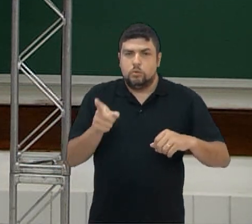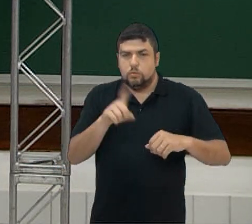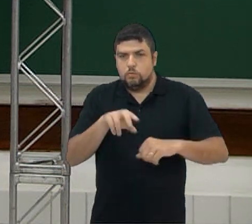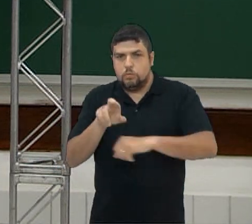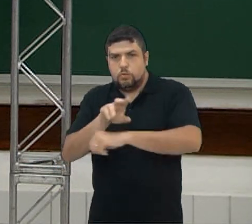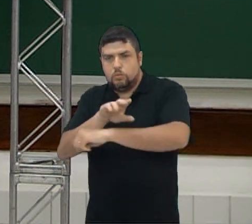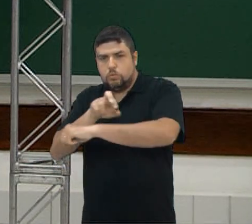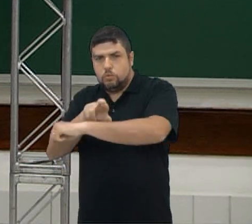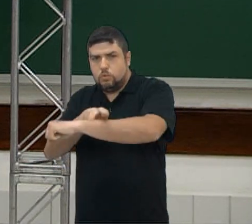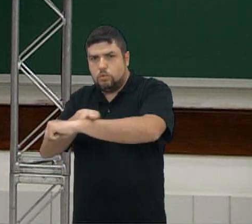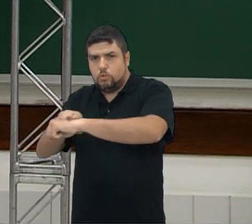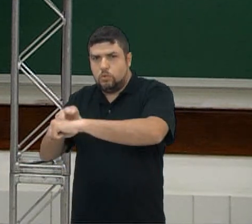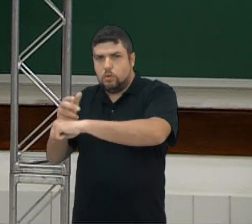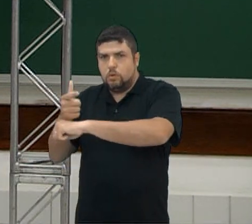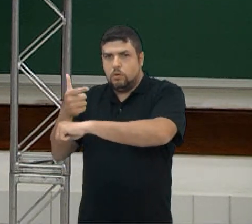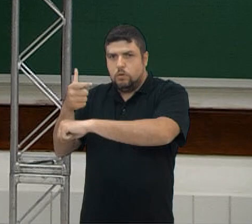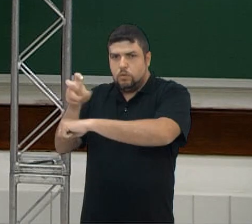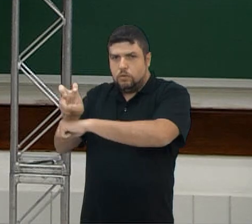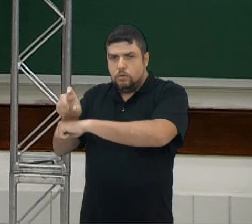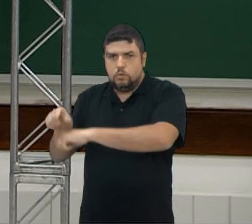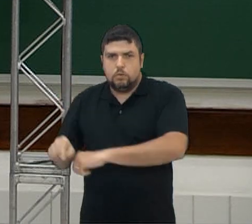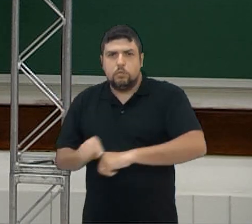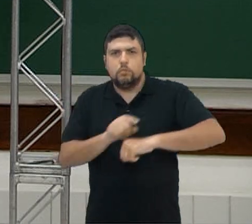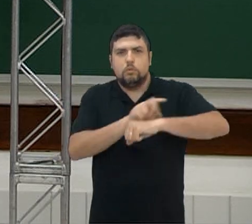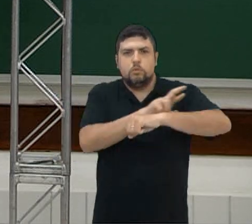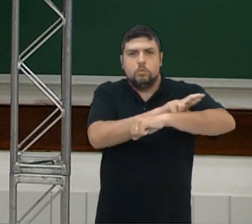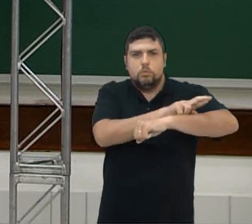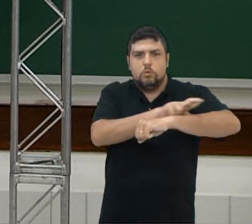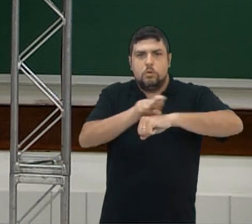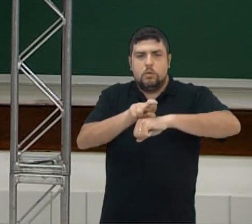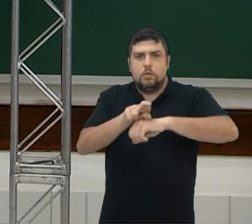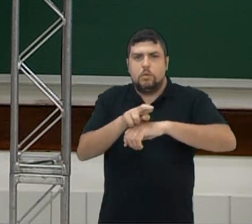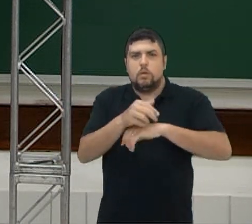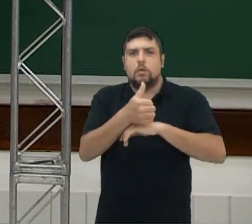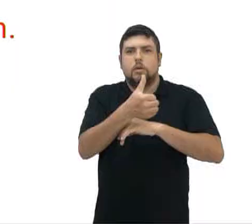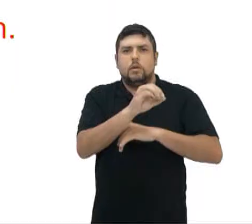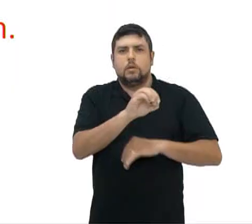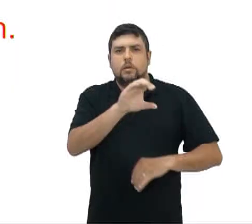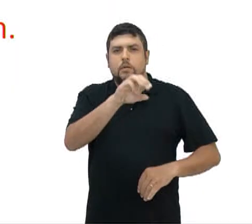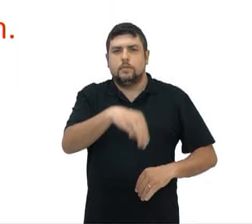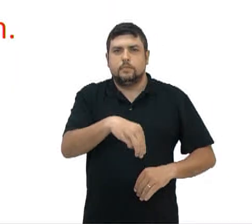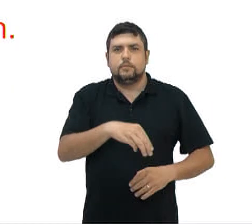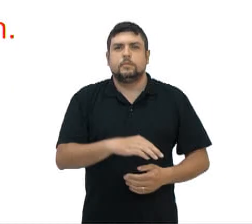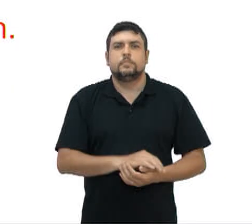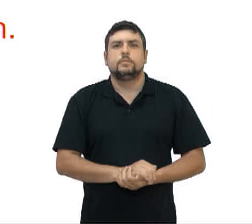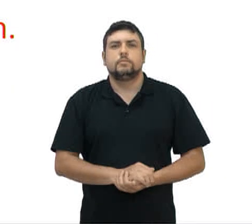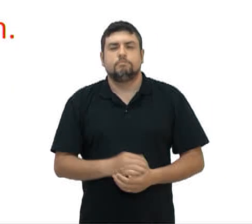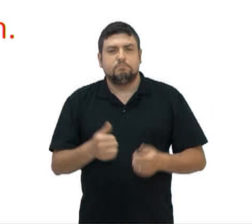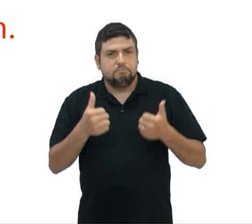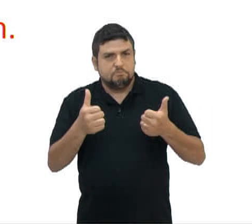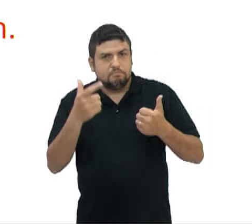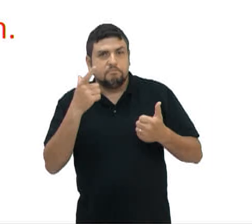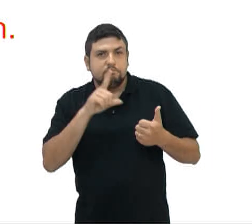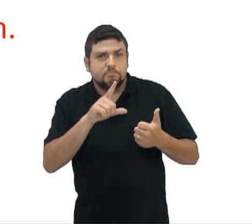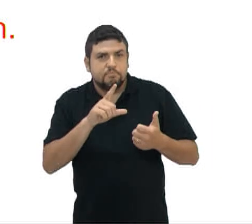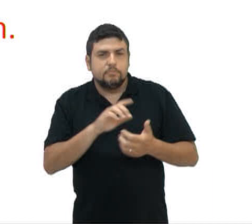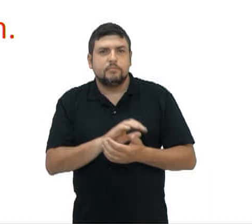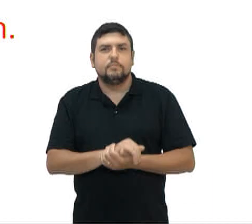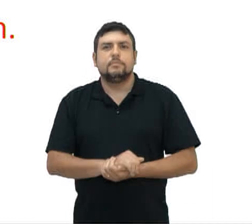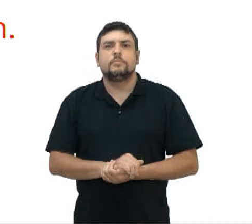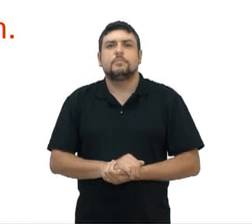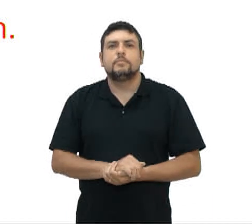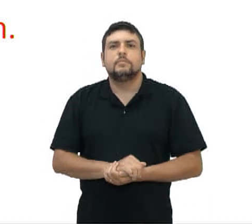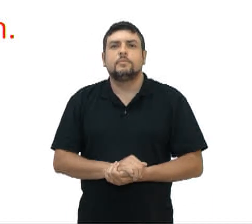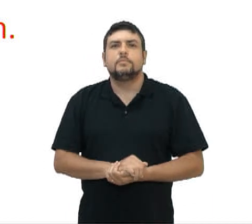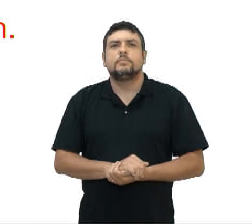figura, do nosso polígono, é 10 centímetros. Tudo bem? Acertaram?